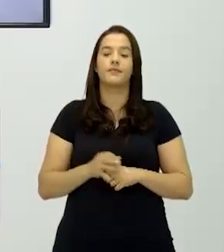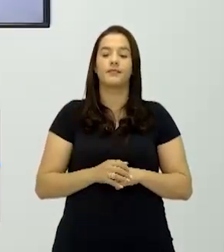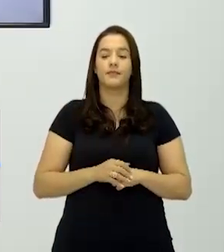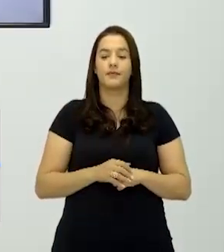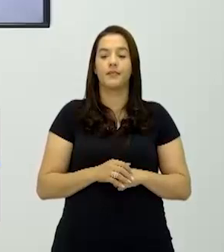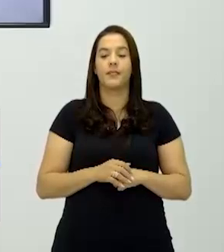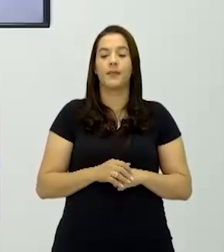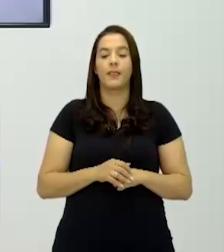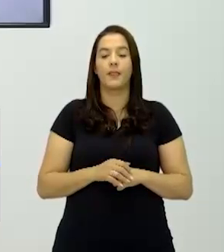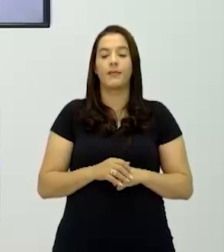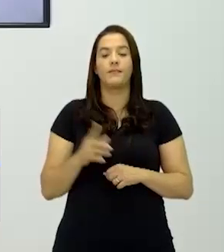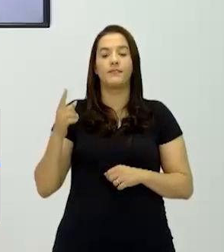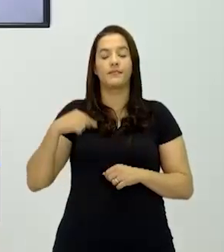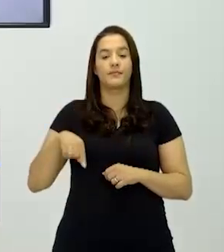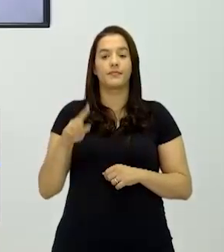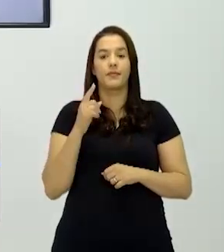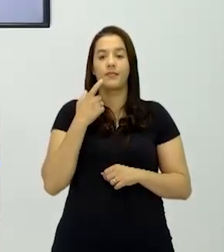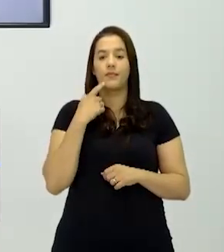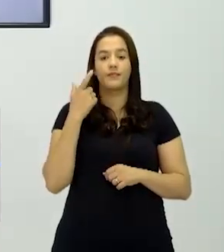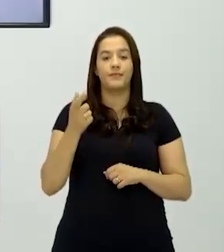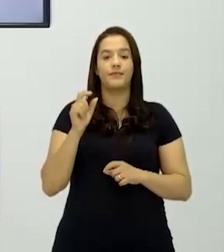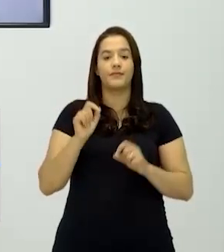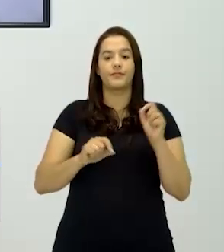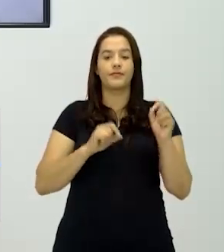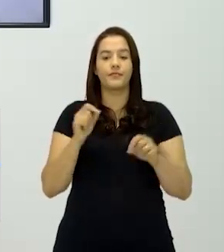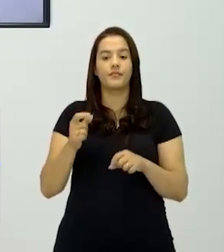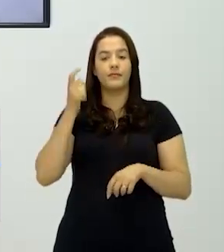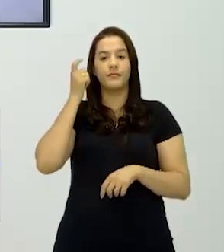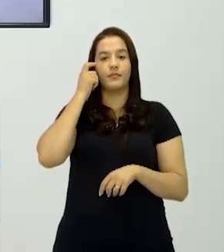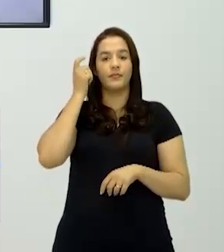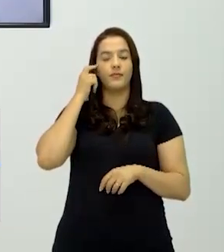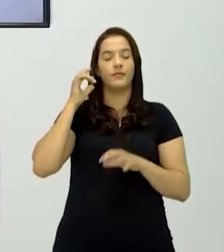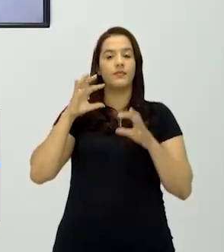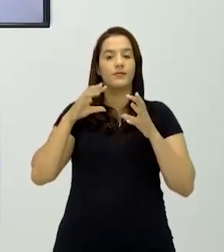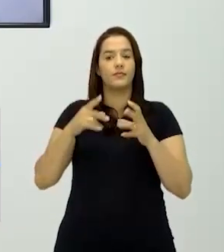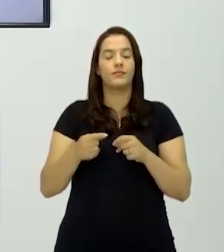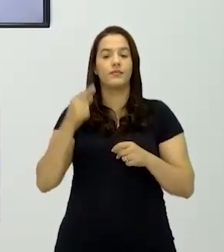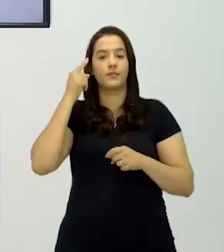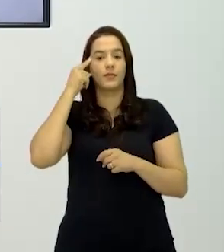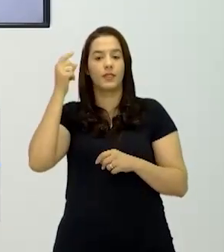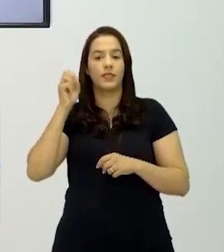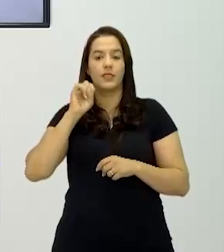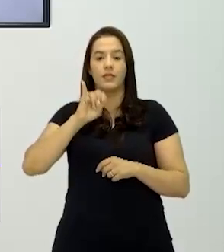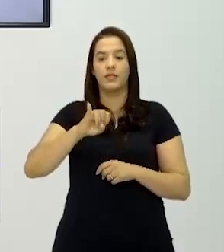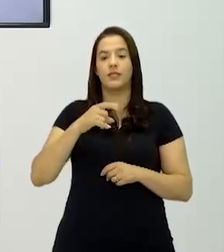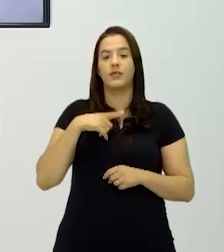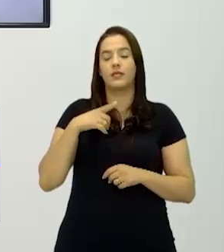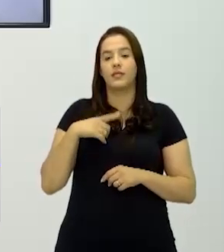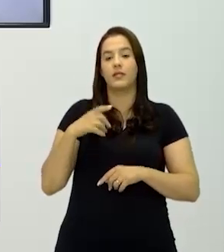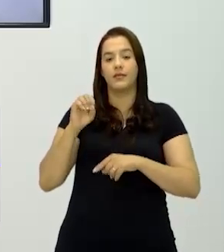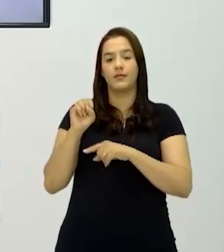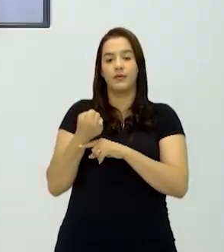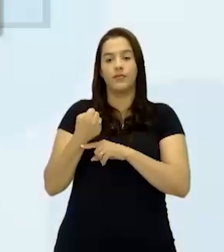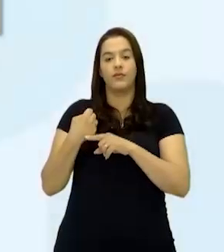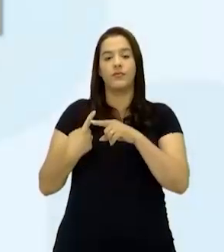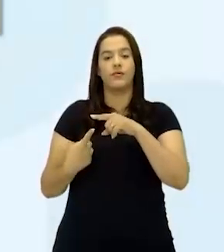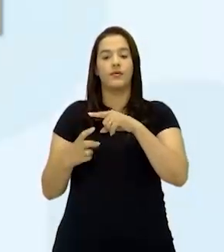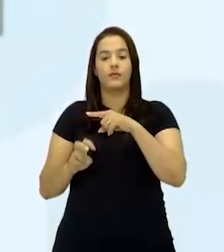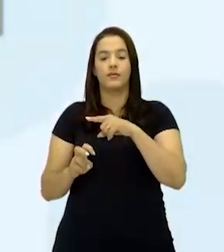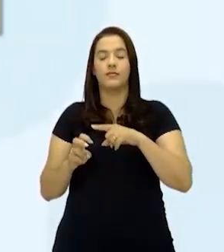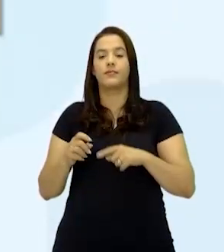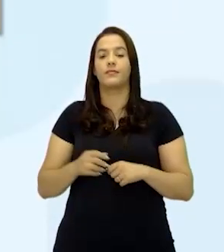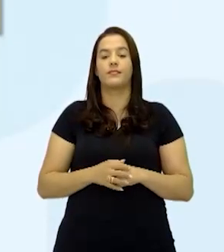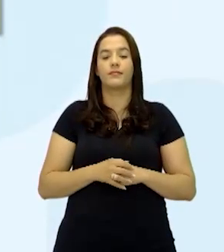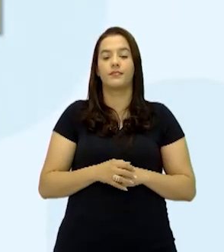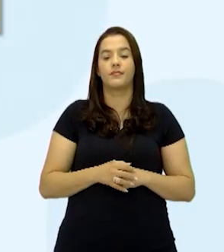mesmo, né? Porque olha só, a gente pensa na mesma ideia, né? Se ele caminhou 8/15, ó, dá uma olhadinha na tela aí,